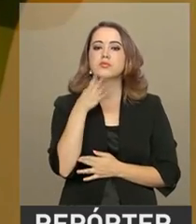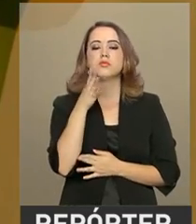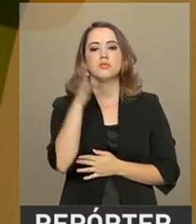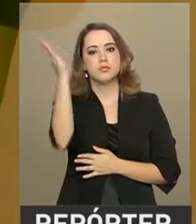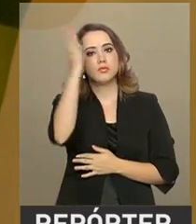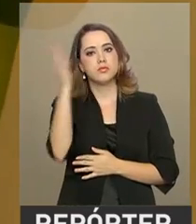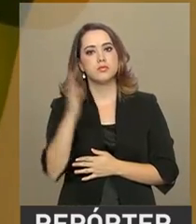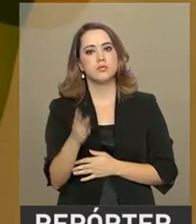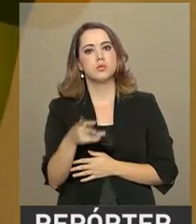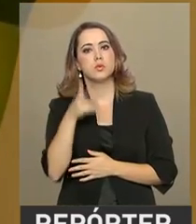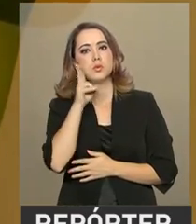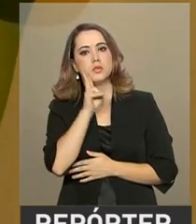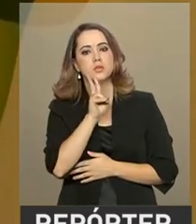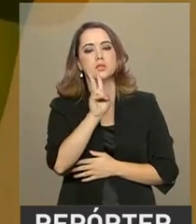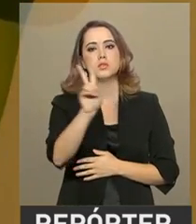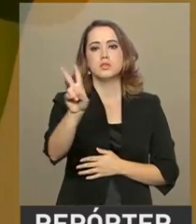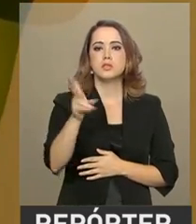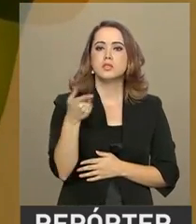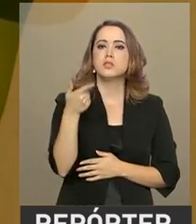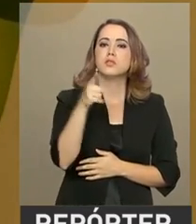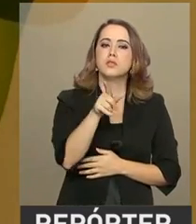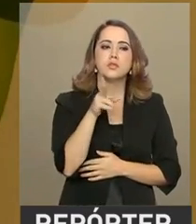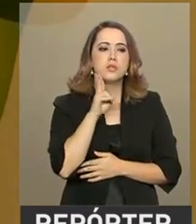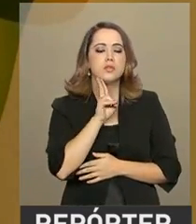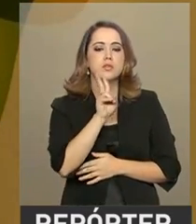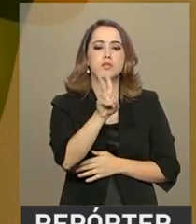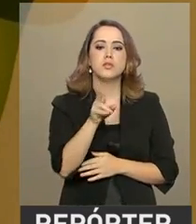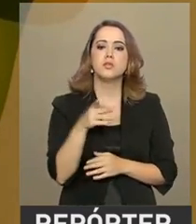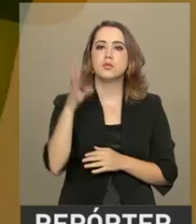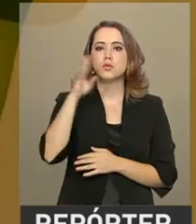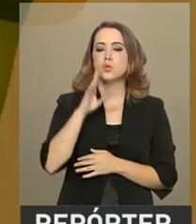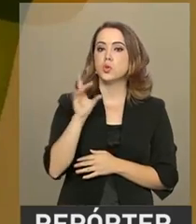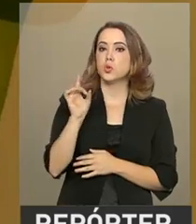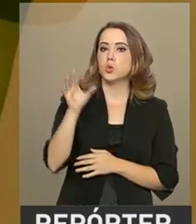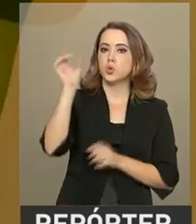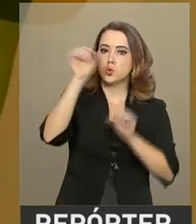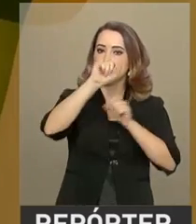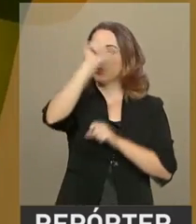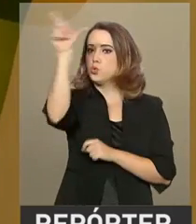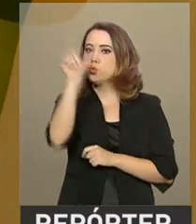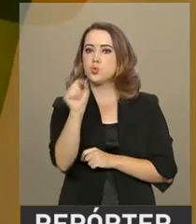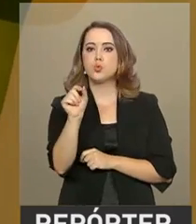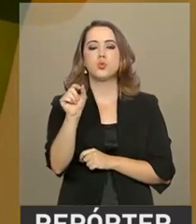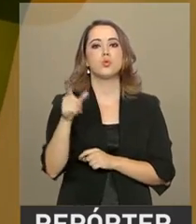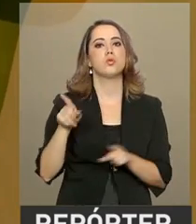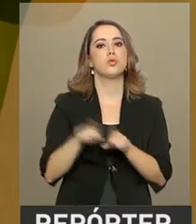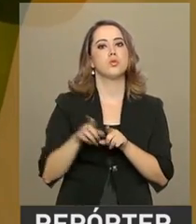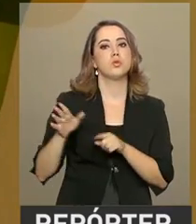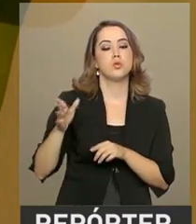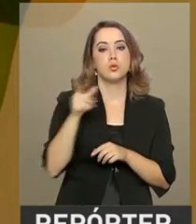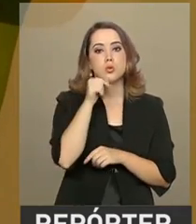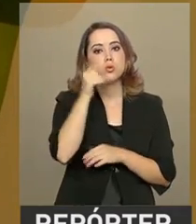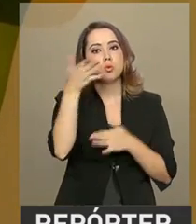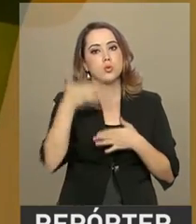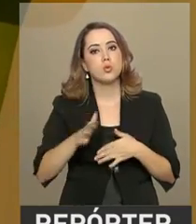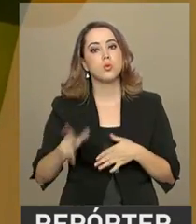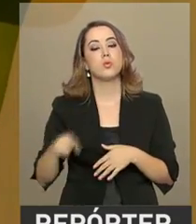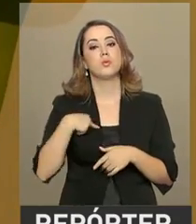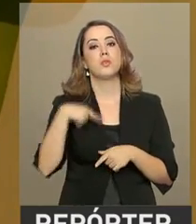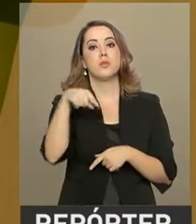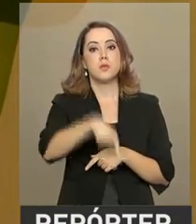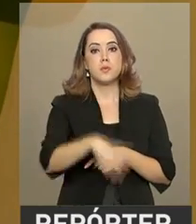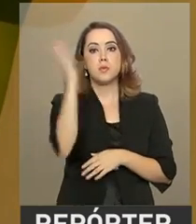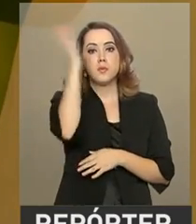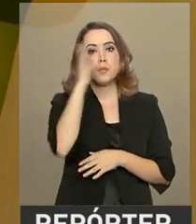vendem mais para o exterior, inclusive para o interior, é o Brasil de sol e mar, né? E esse é um Brasil mais cultural. Então é um